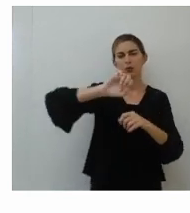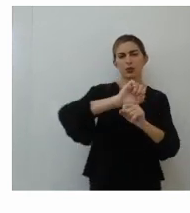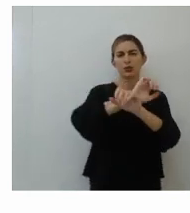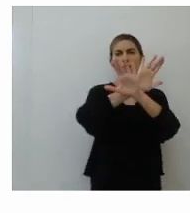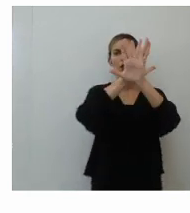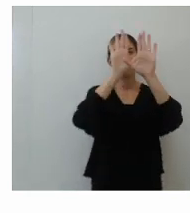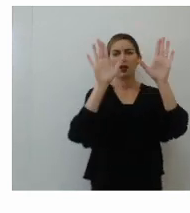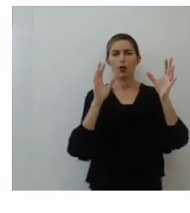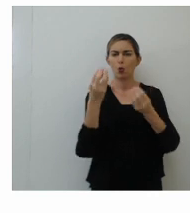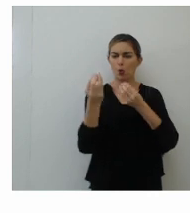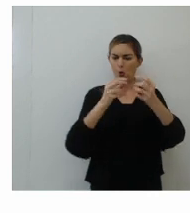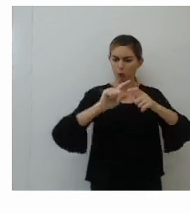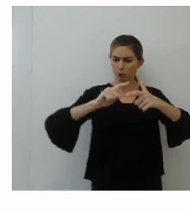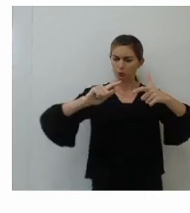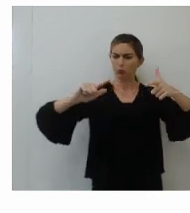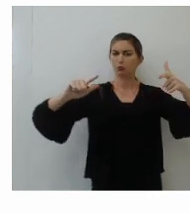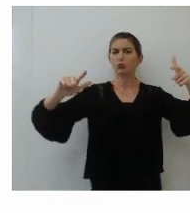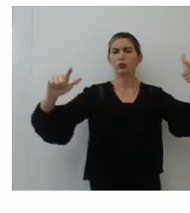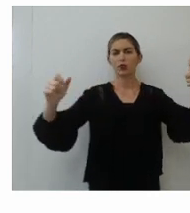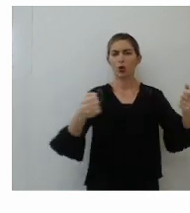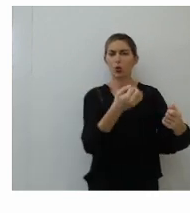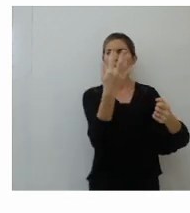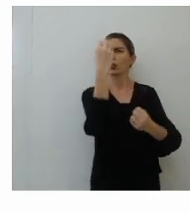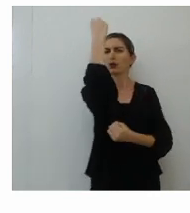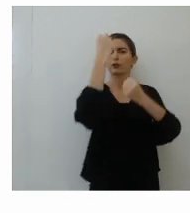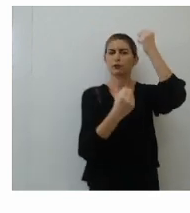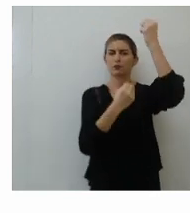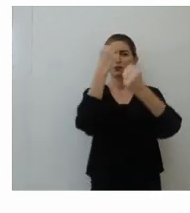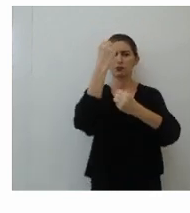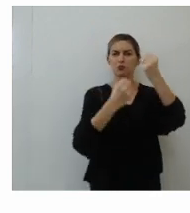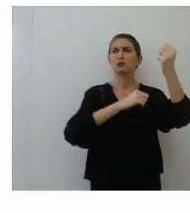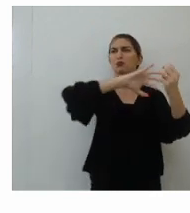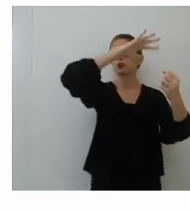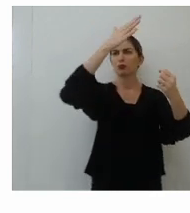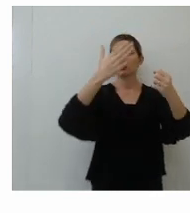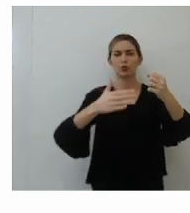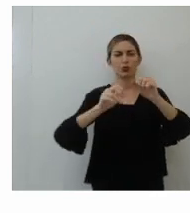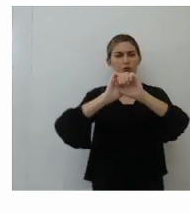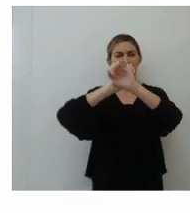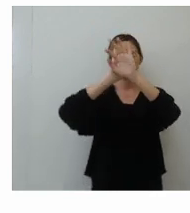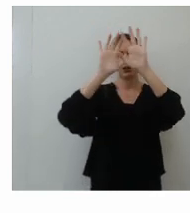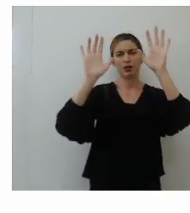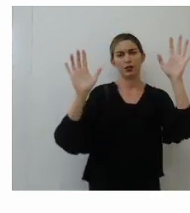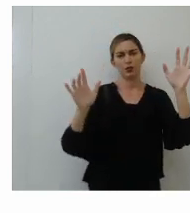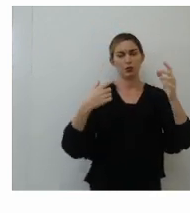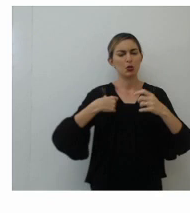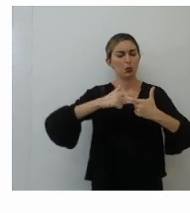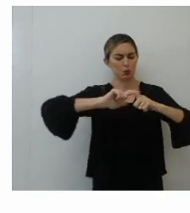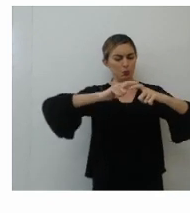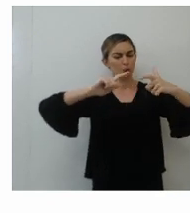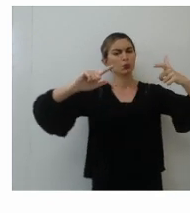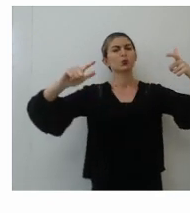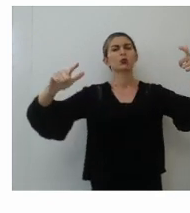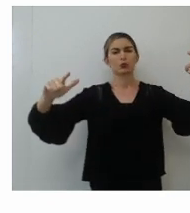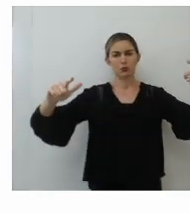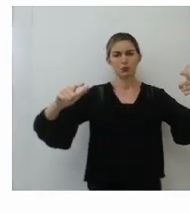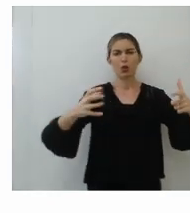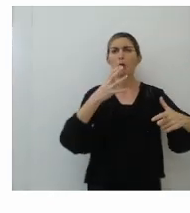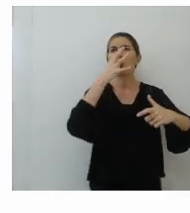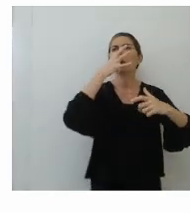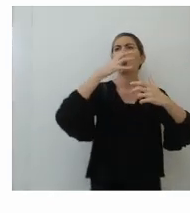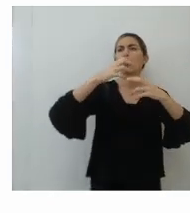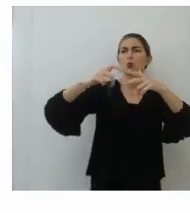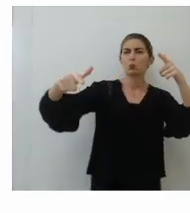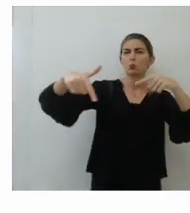Como cresceu Montes Claros? Quanta indústria em Montes Claros. Montes Claros cresceu tanto, ficou urbe